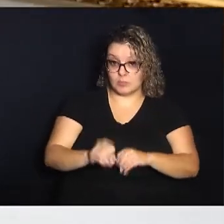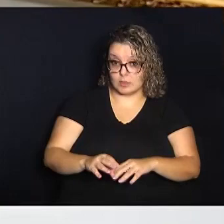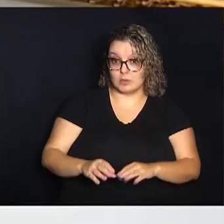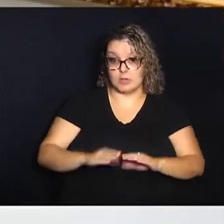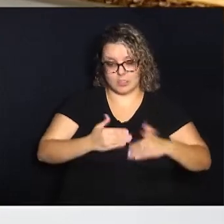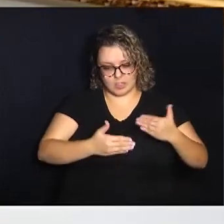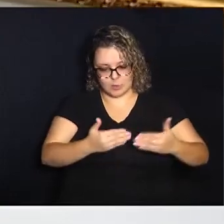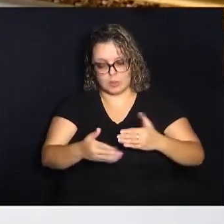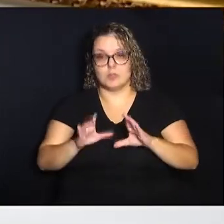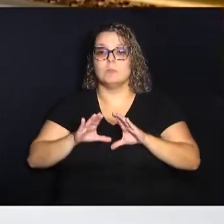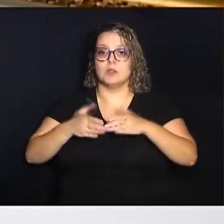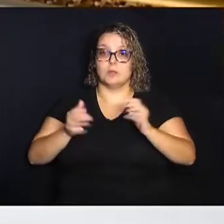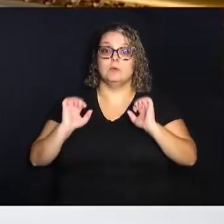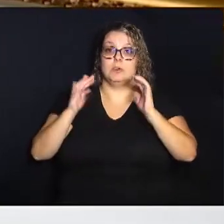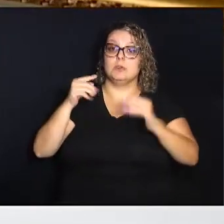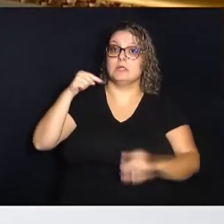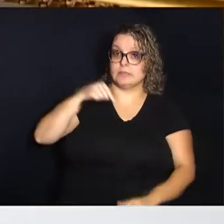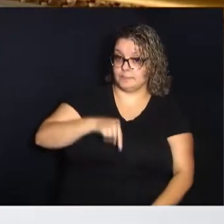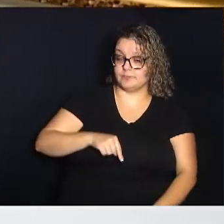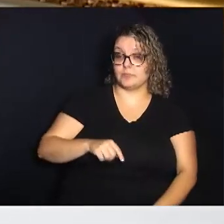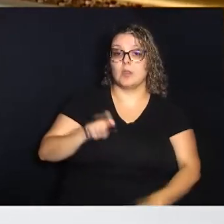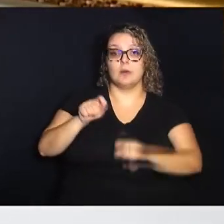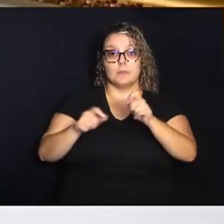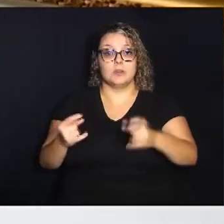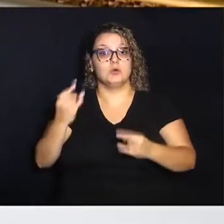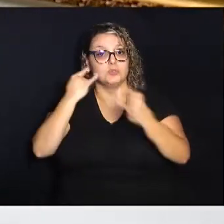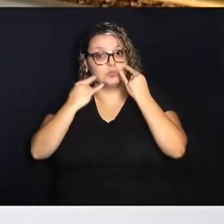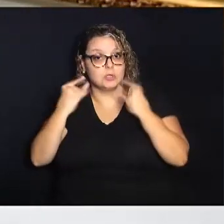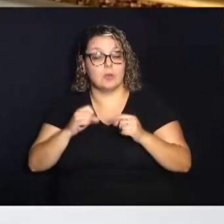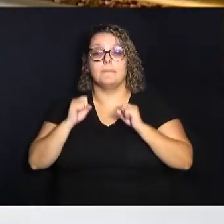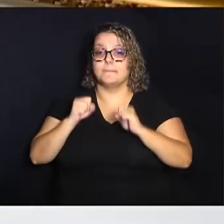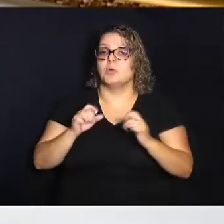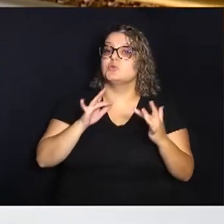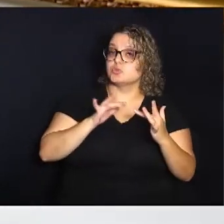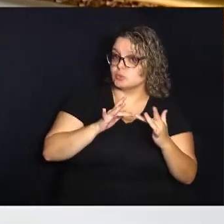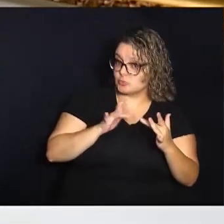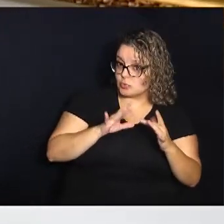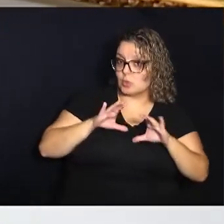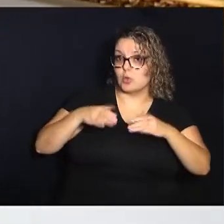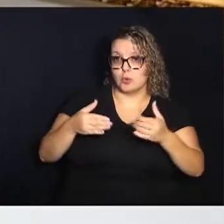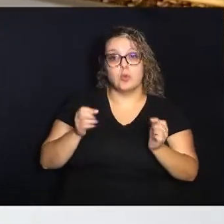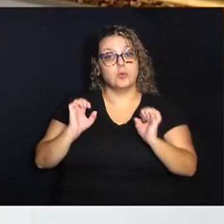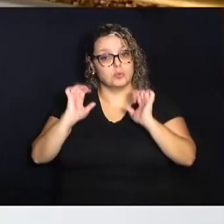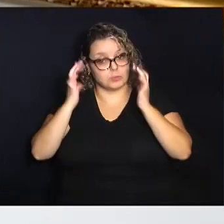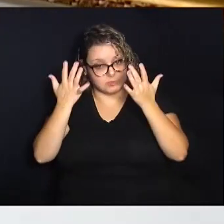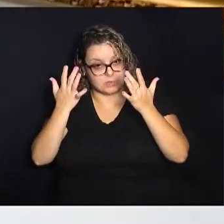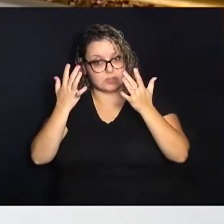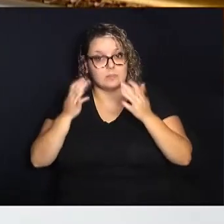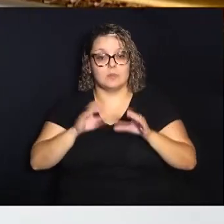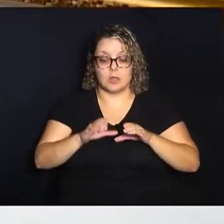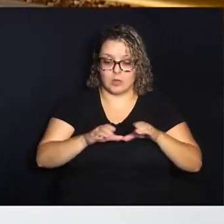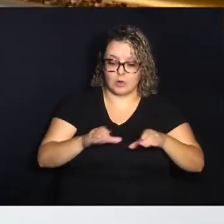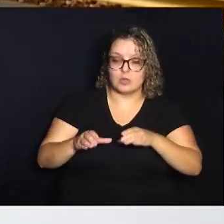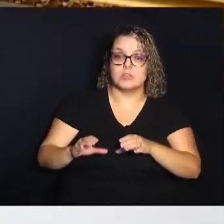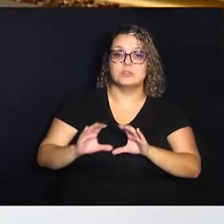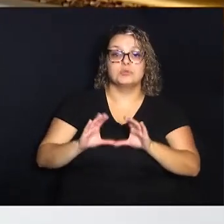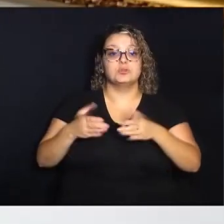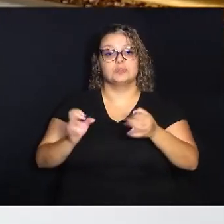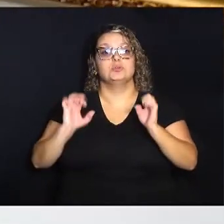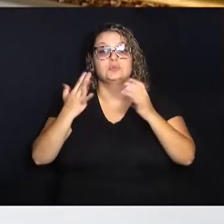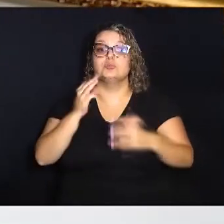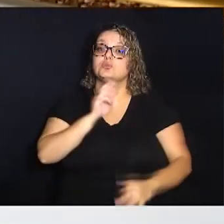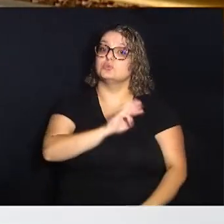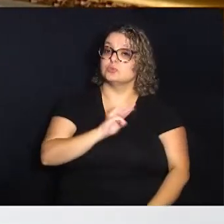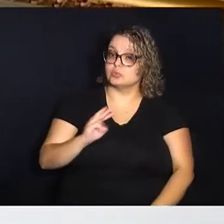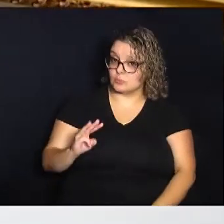cerimonial aqui da casa. Então, a pessoa que tiver interesse pode entrar em contato com o cerimonial, com a coordenadoria de cerimonial. No site,